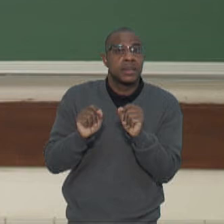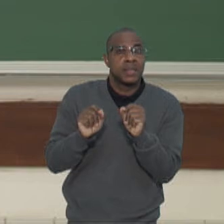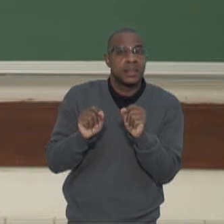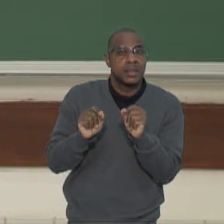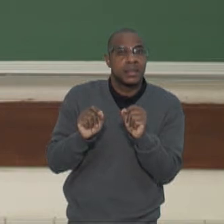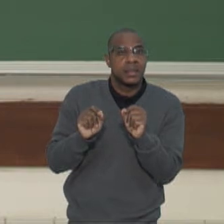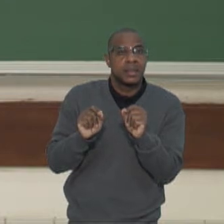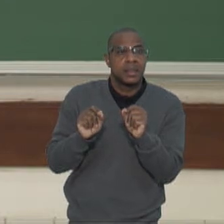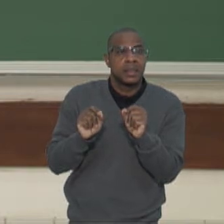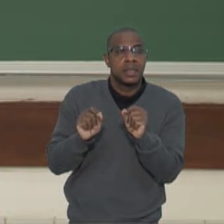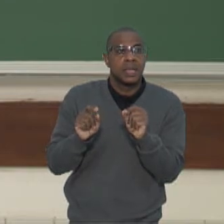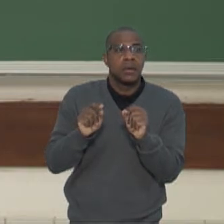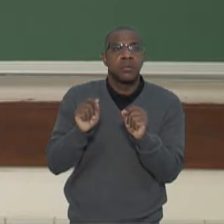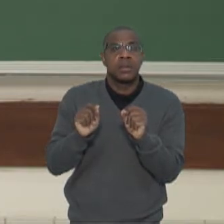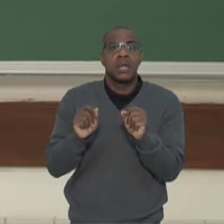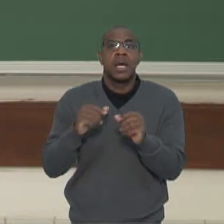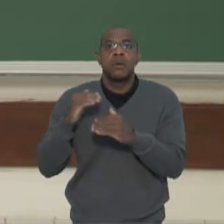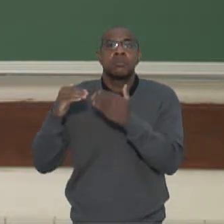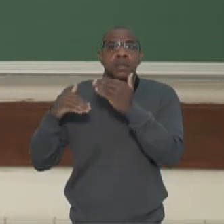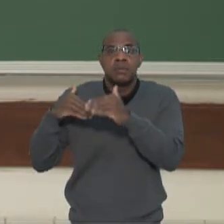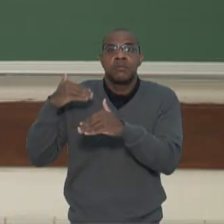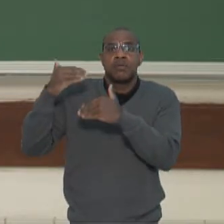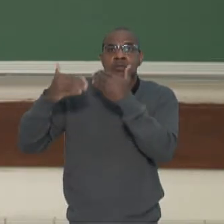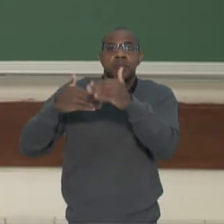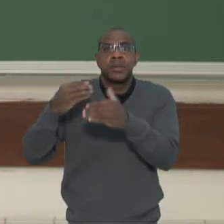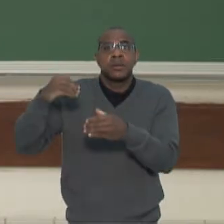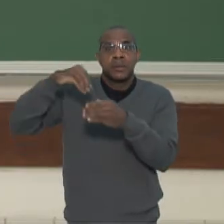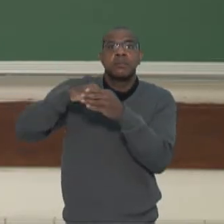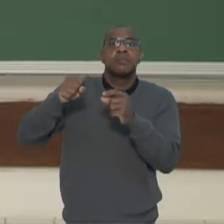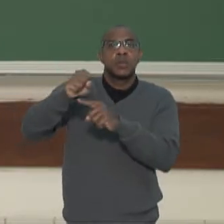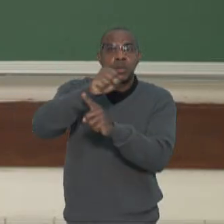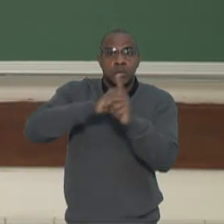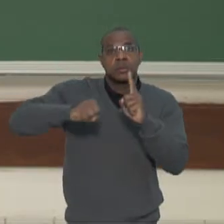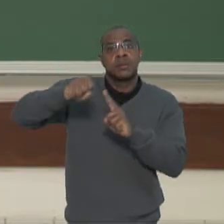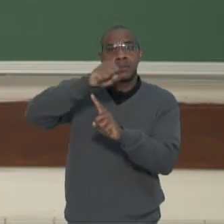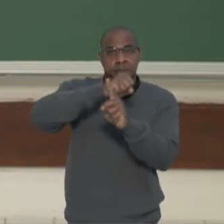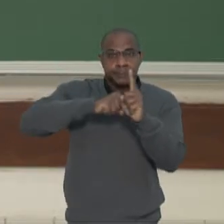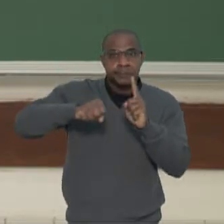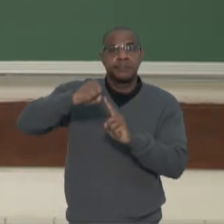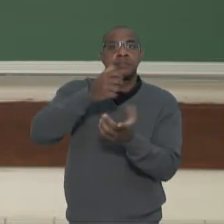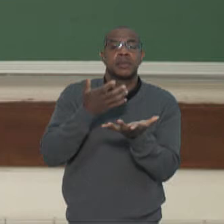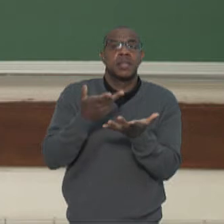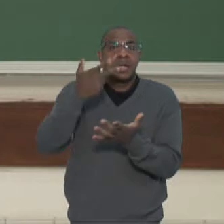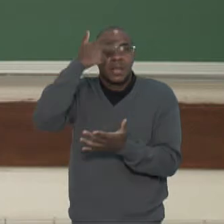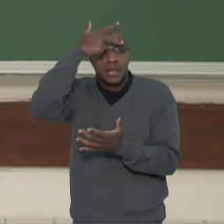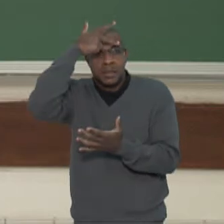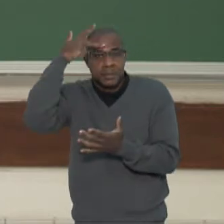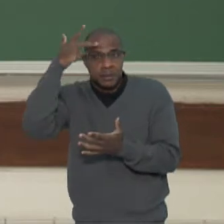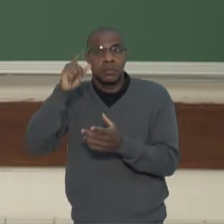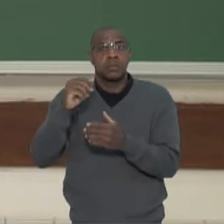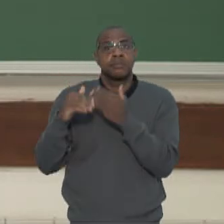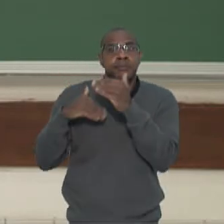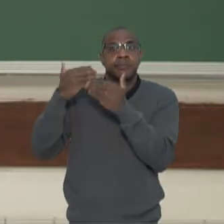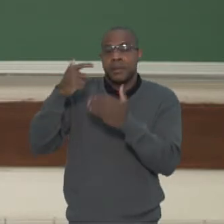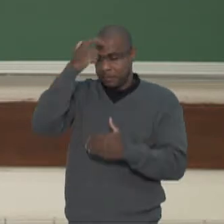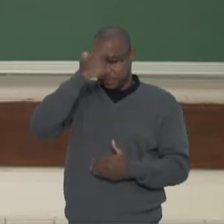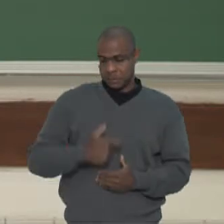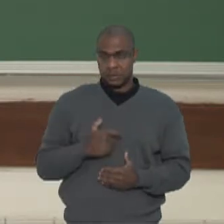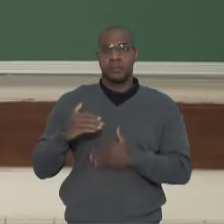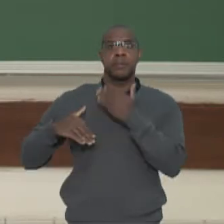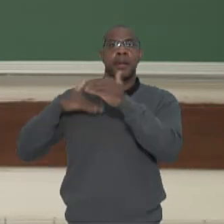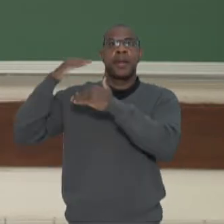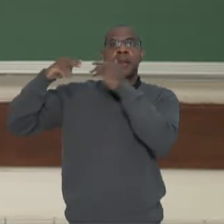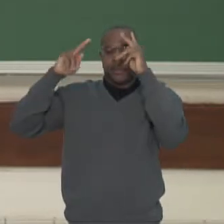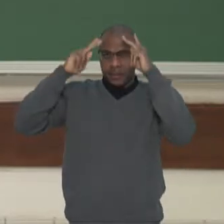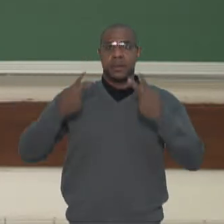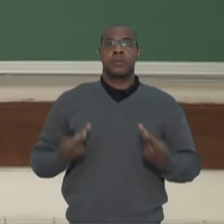de massa social, desenvolvimento social, as pessoas, né? Enquanto se desenvolver enquanto ser humano,